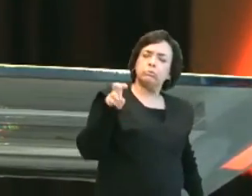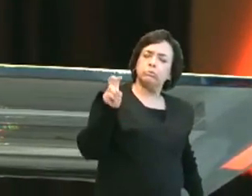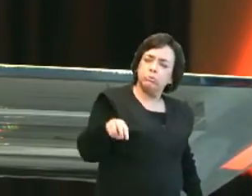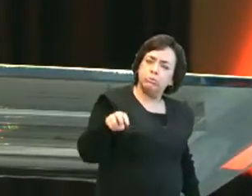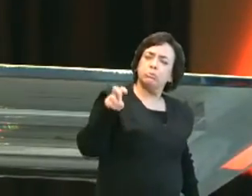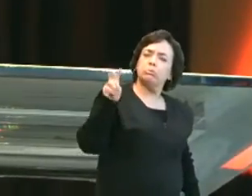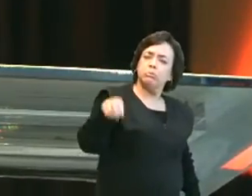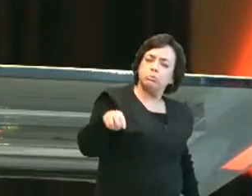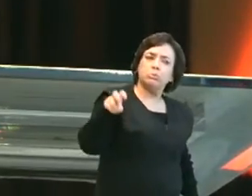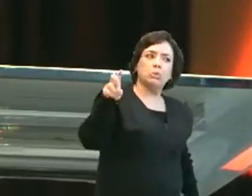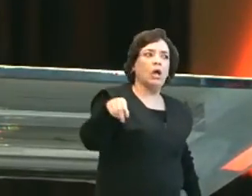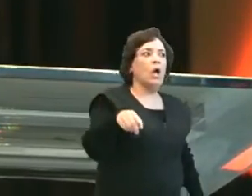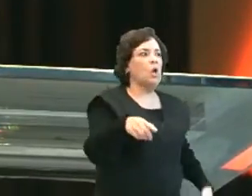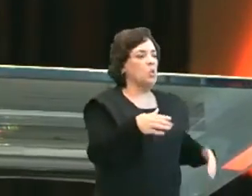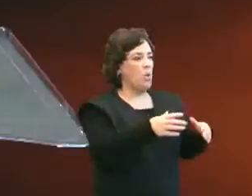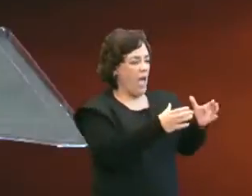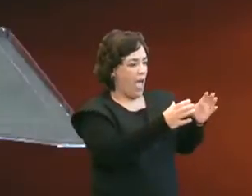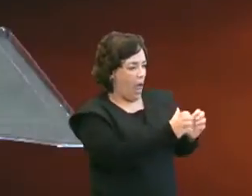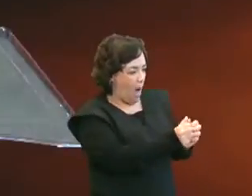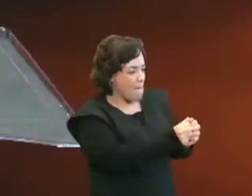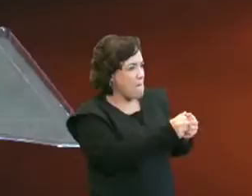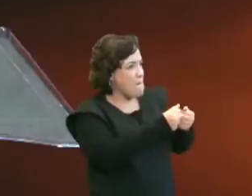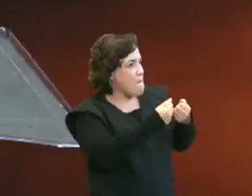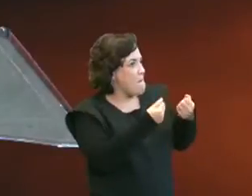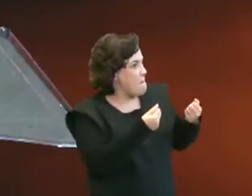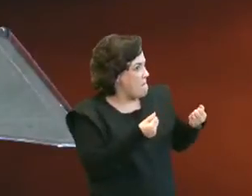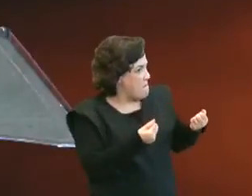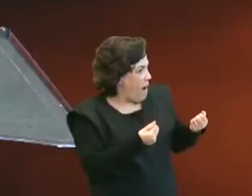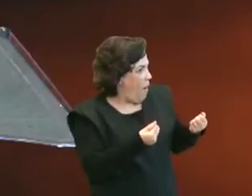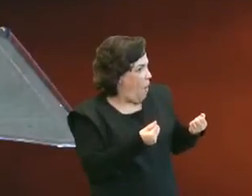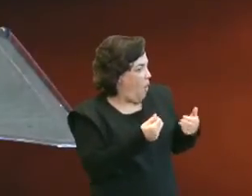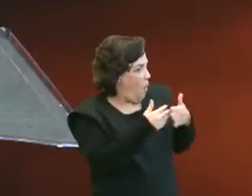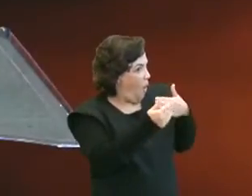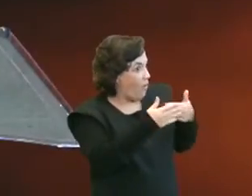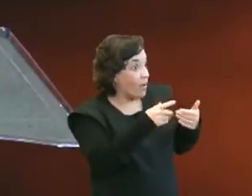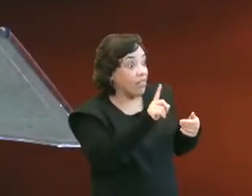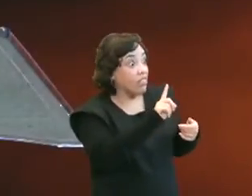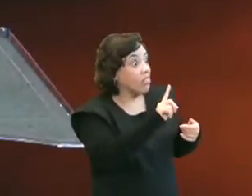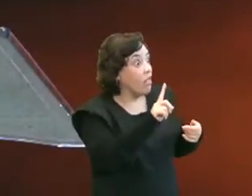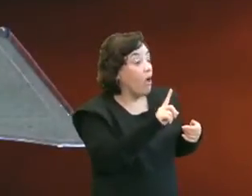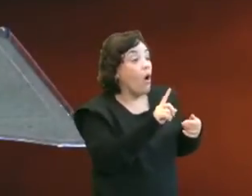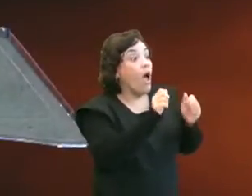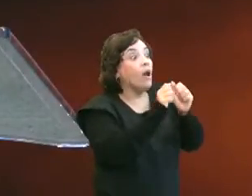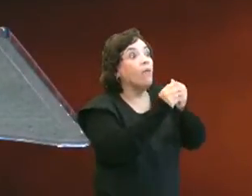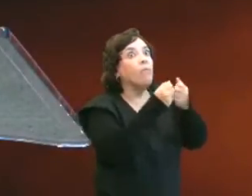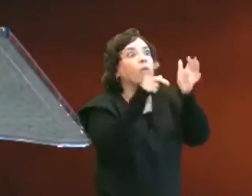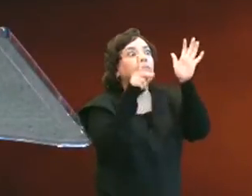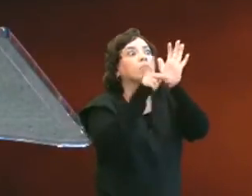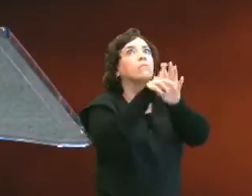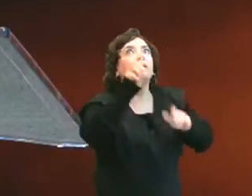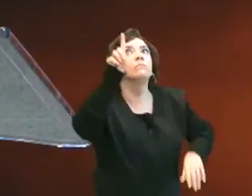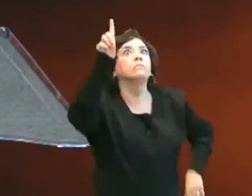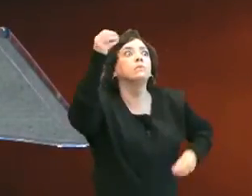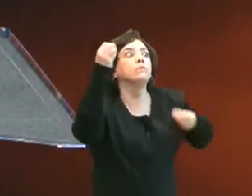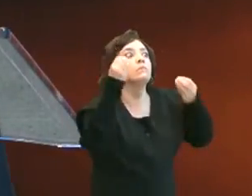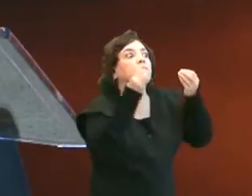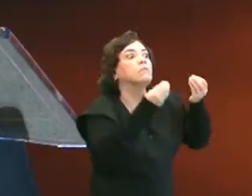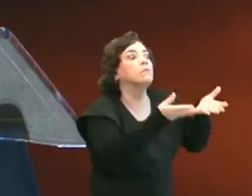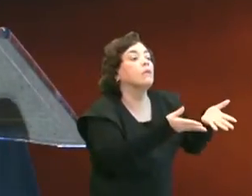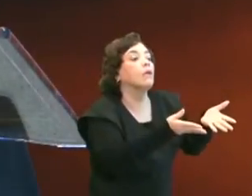comida qualquer, era um suprimento do Espírito, para que ele